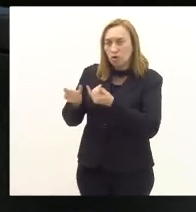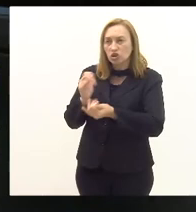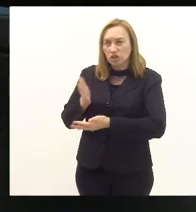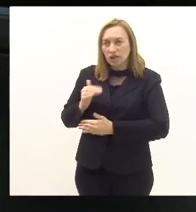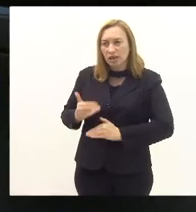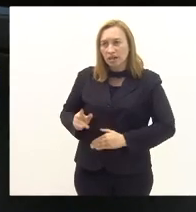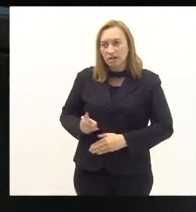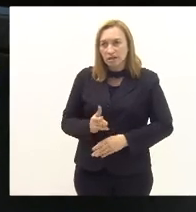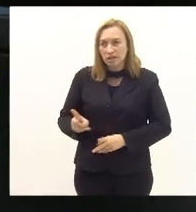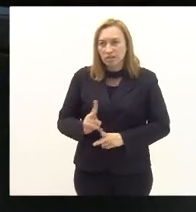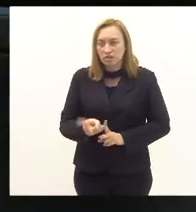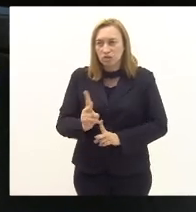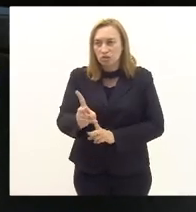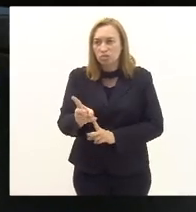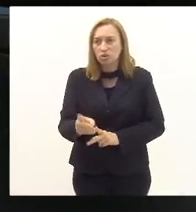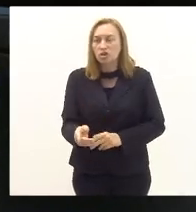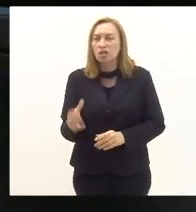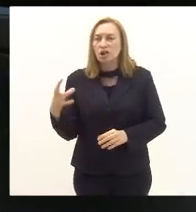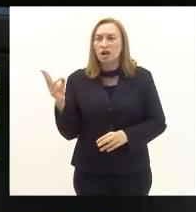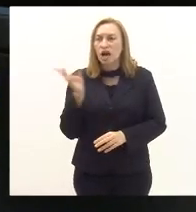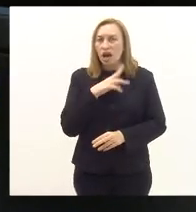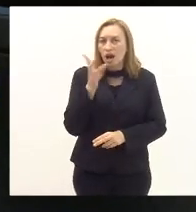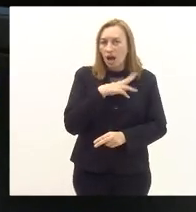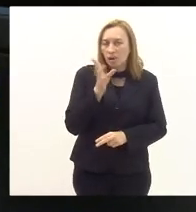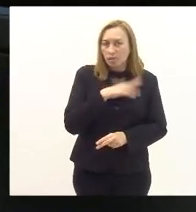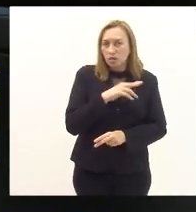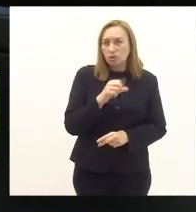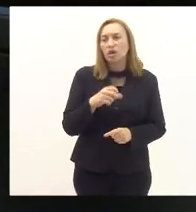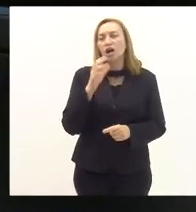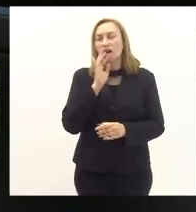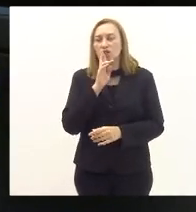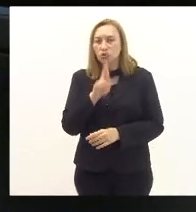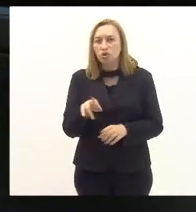e a gente rapidamente vai dar uma resposta também.